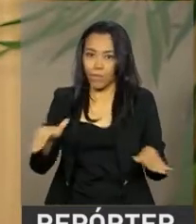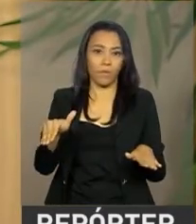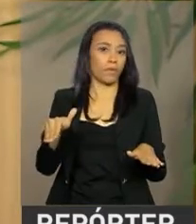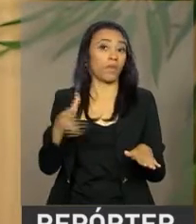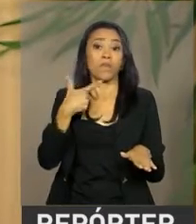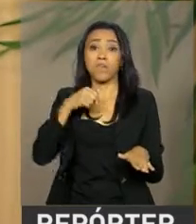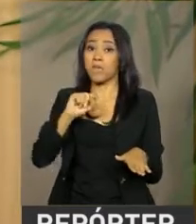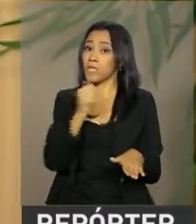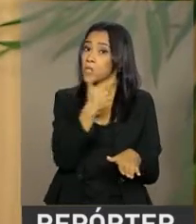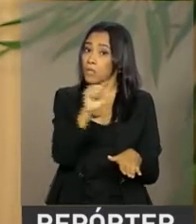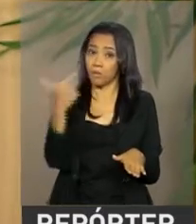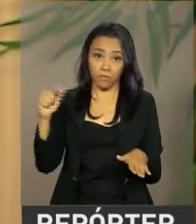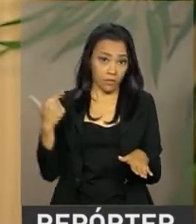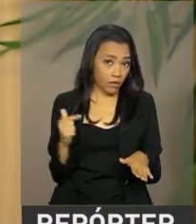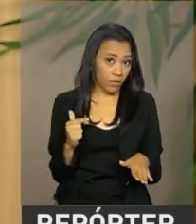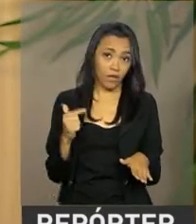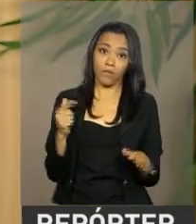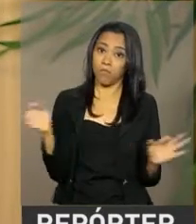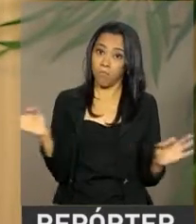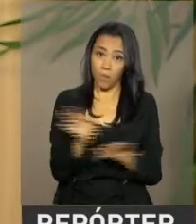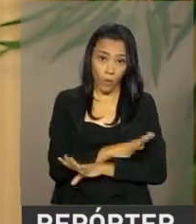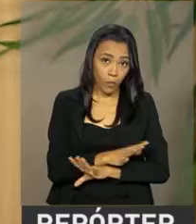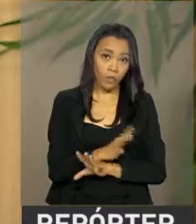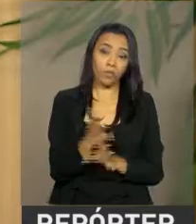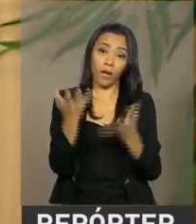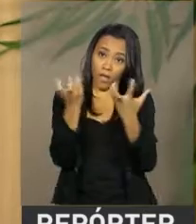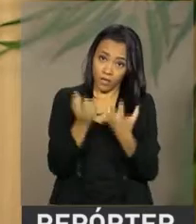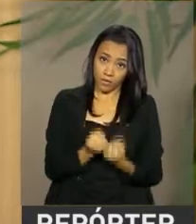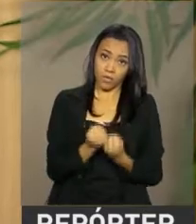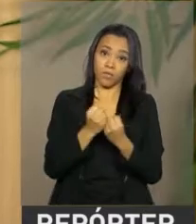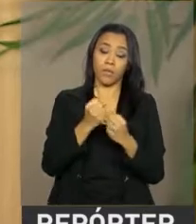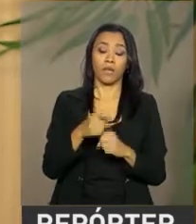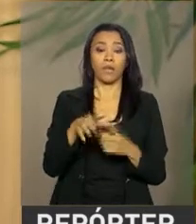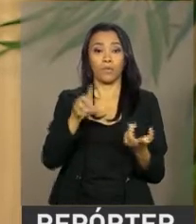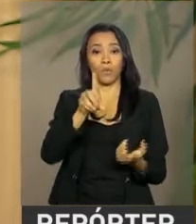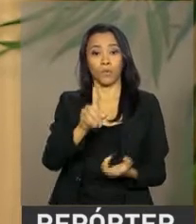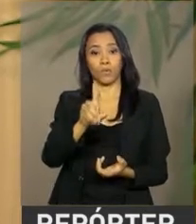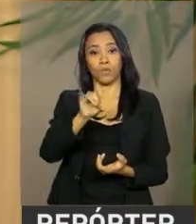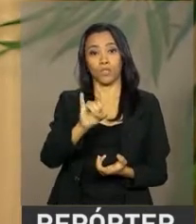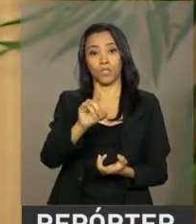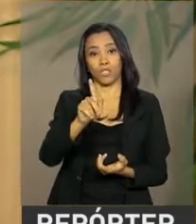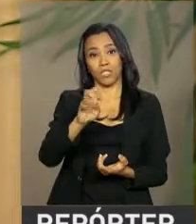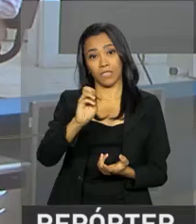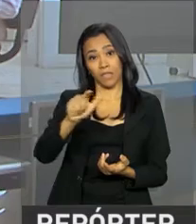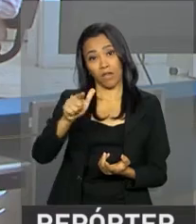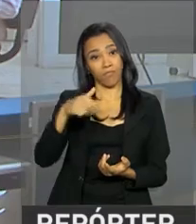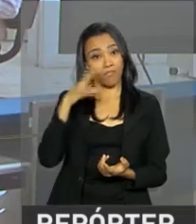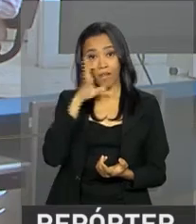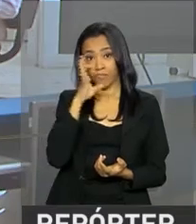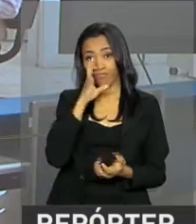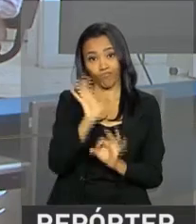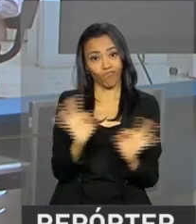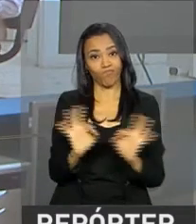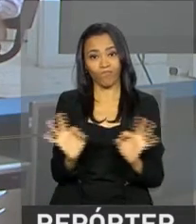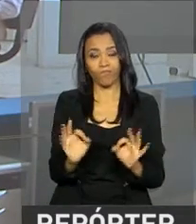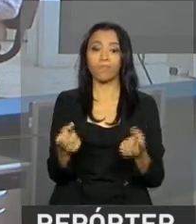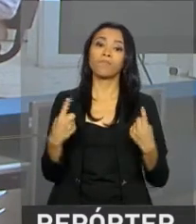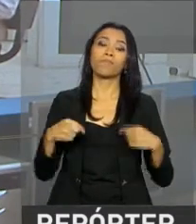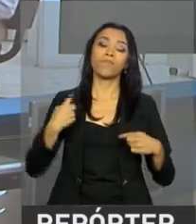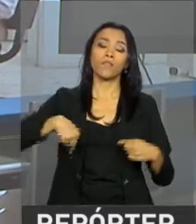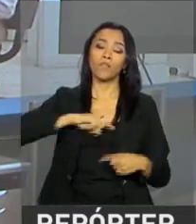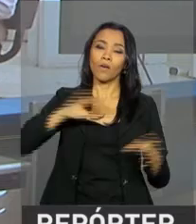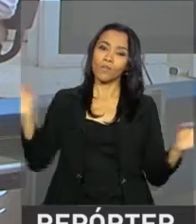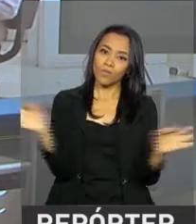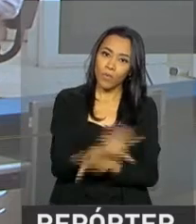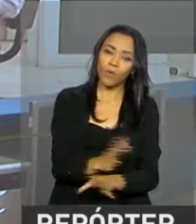a sua instalação pronta apta para receber só o sinal digital vai ficar sem televisão e nós ficamos por aqui